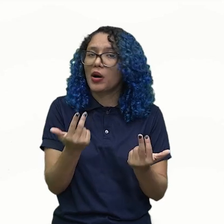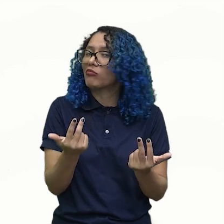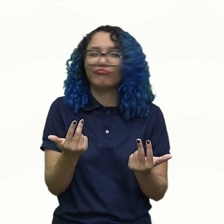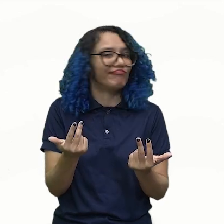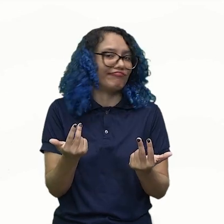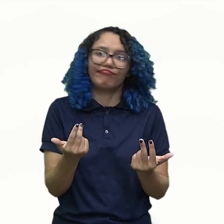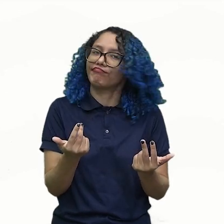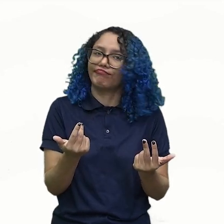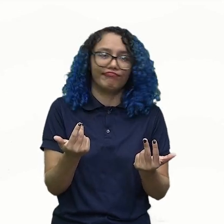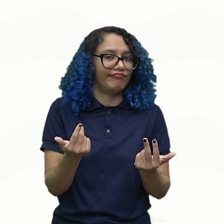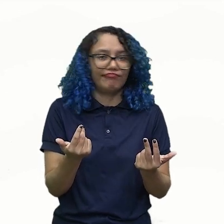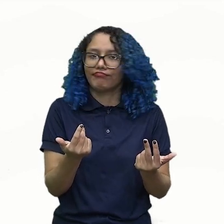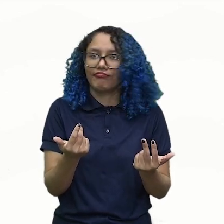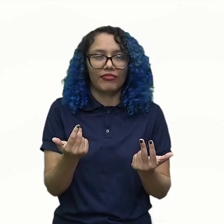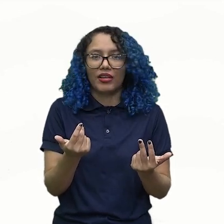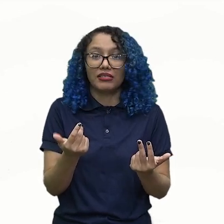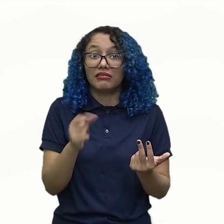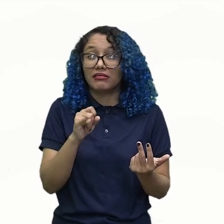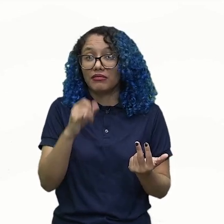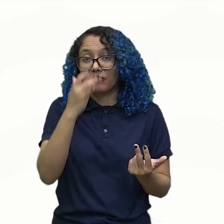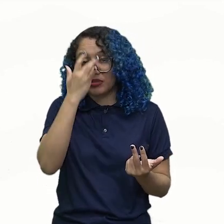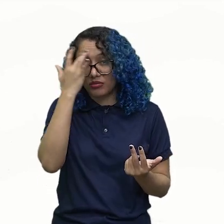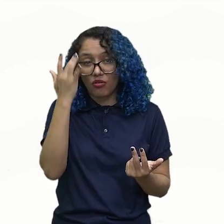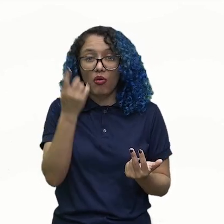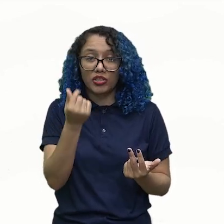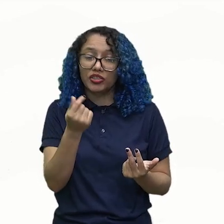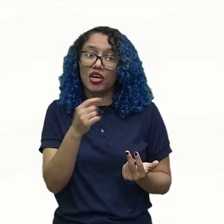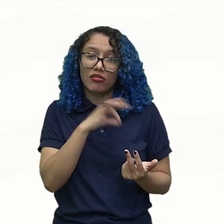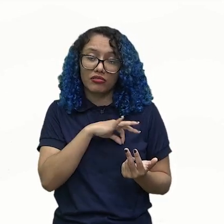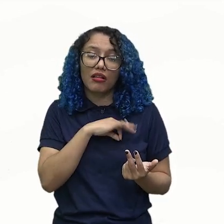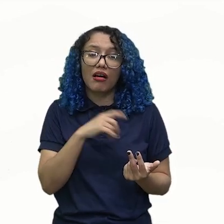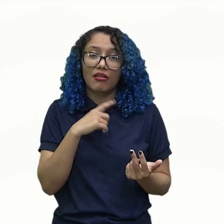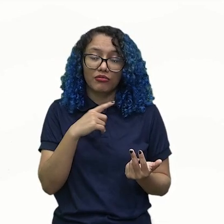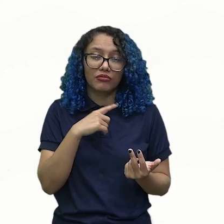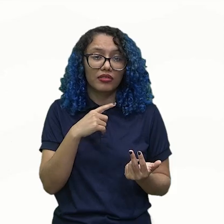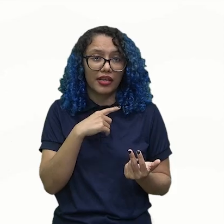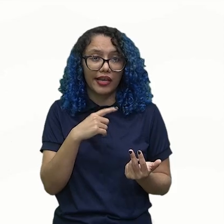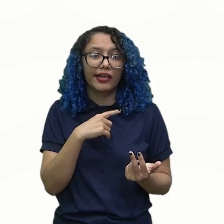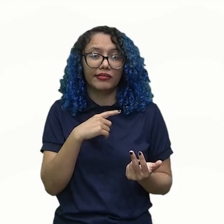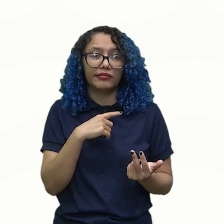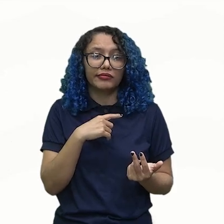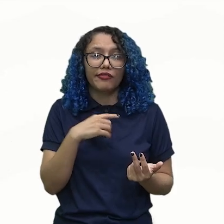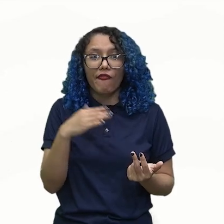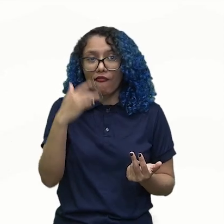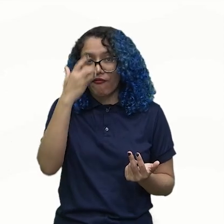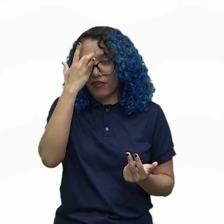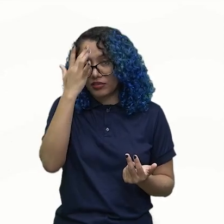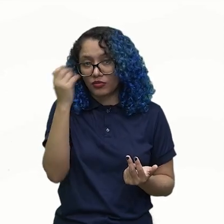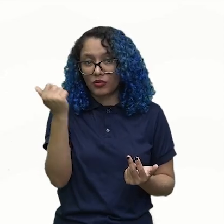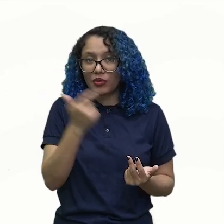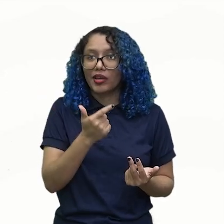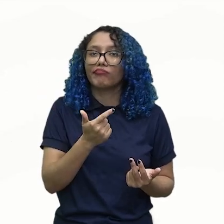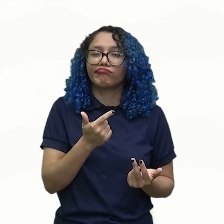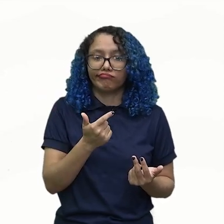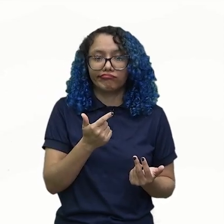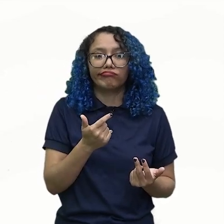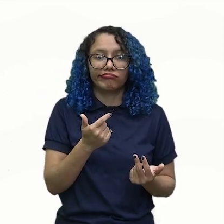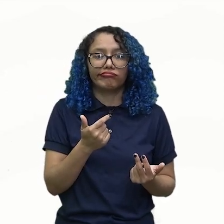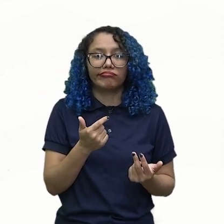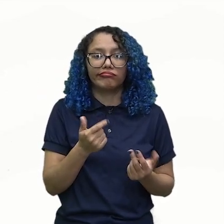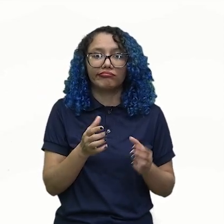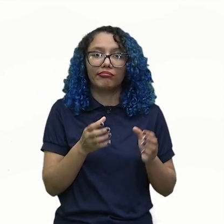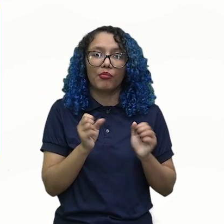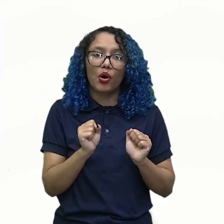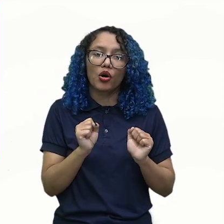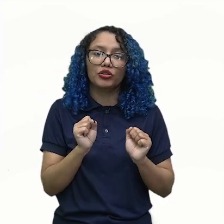que tem acesso à renda, tá? Isso acontece ali entre diferentes grupos sociais,